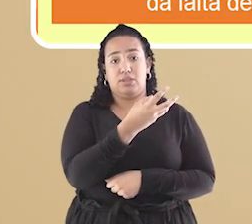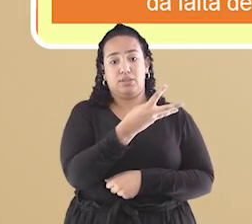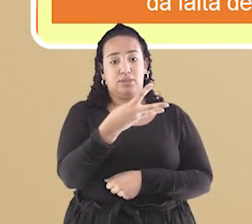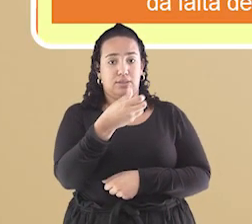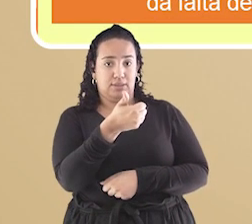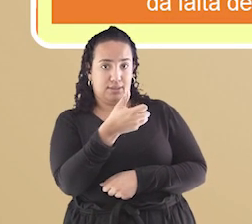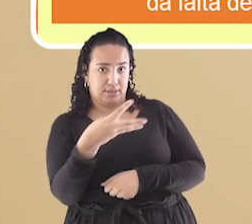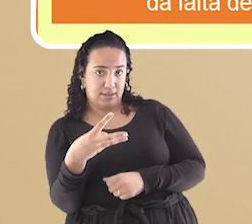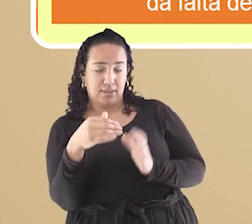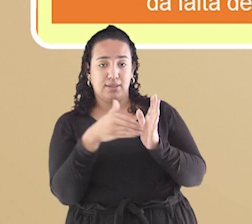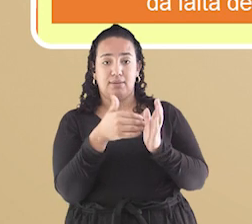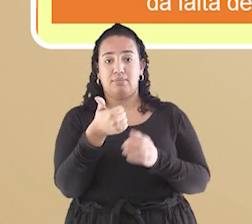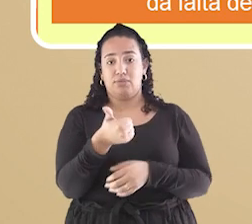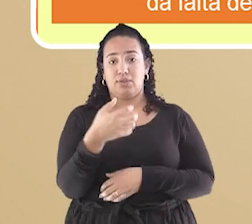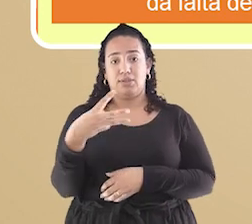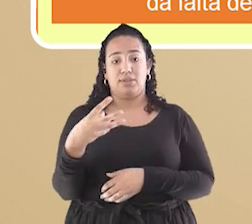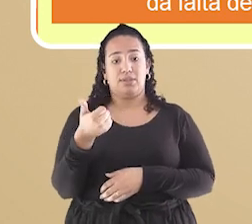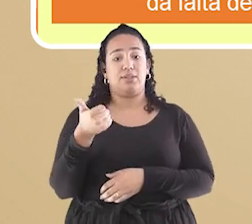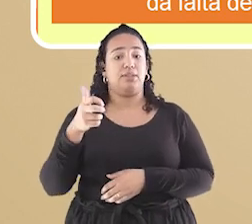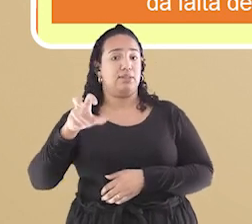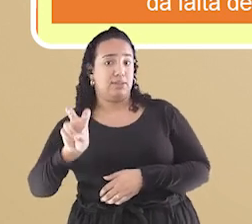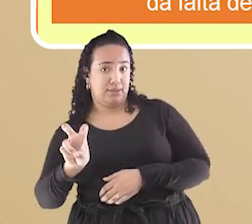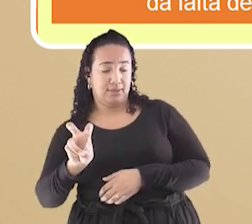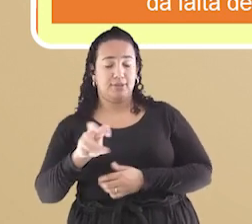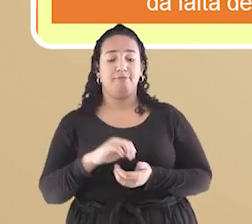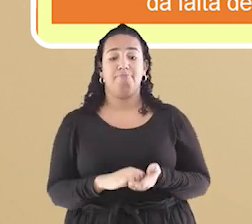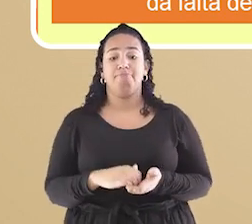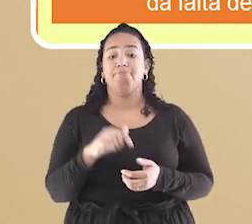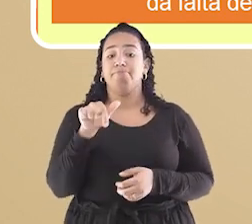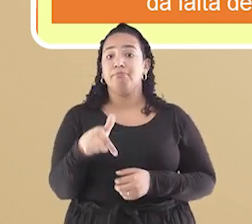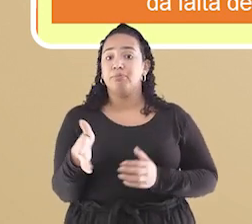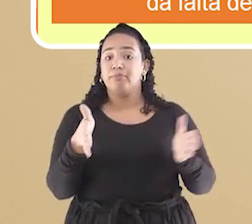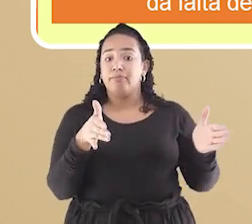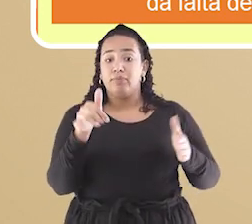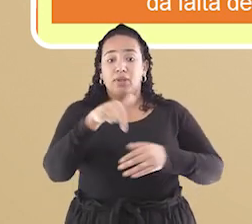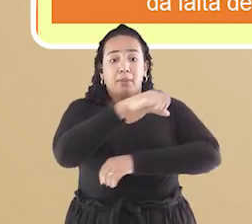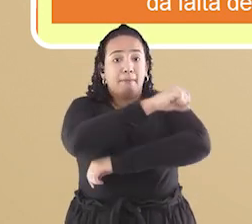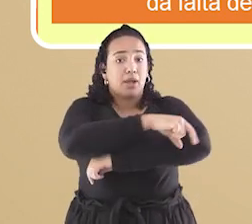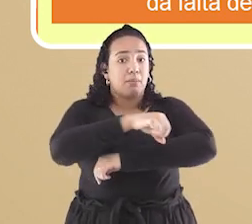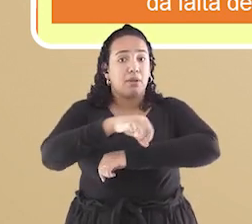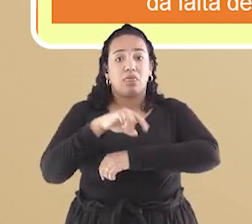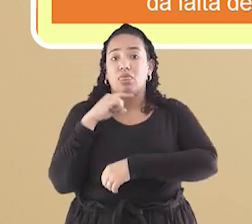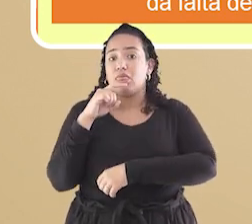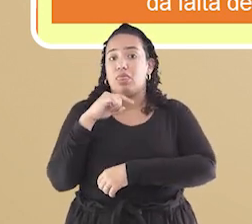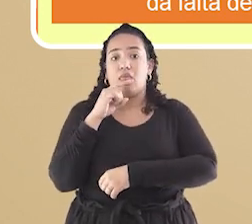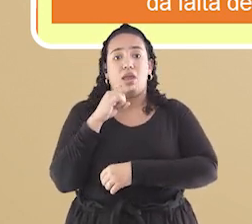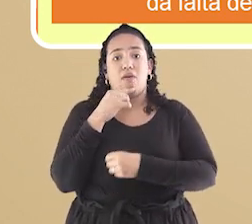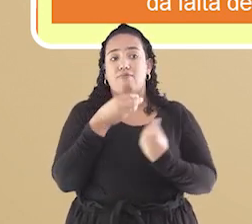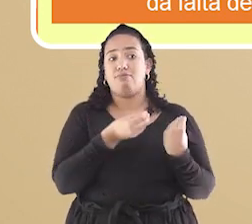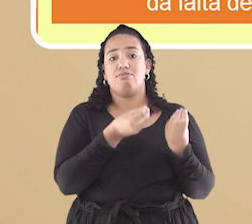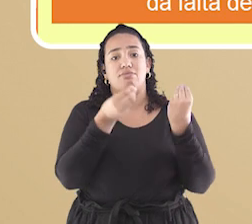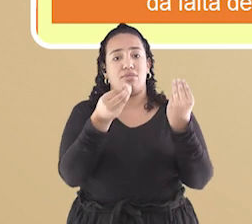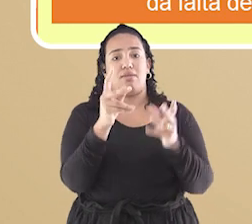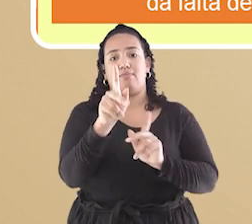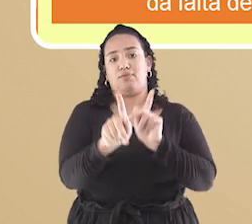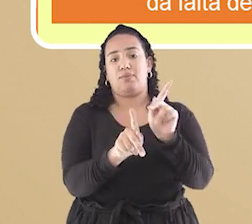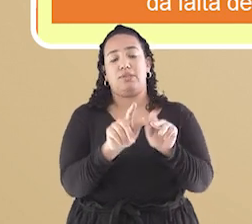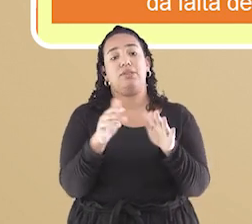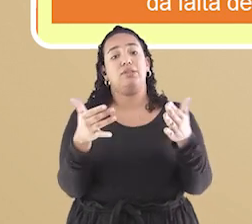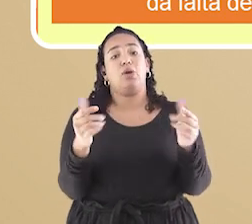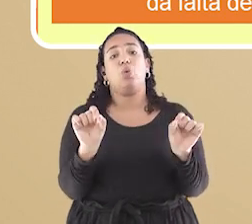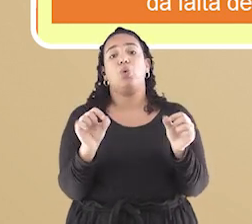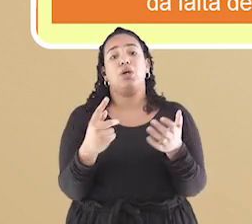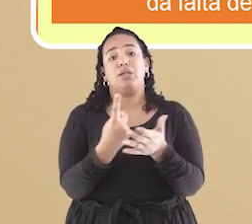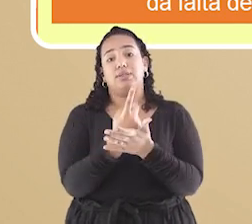a pouca plantação que se salvou não era o suficiente para alimentar toda a população. E aos poucos, centenas de pessoas morreram